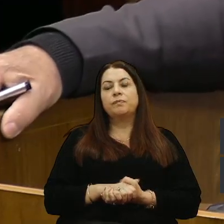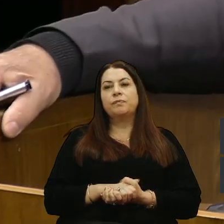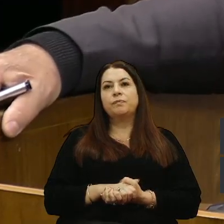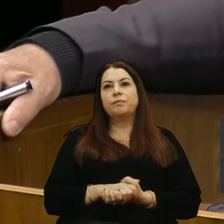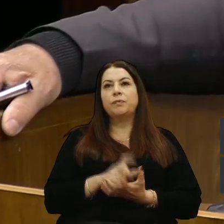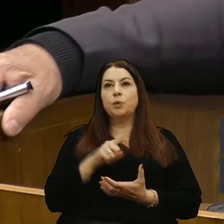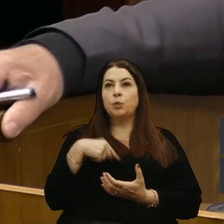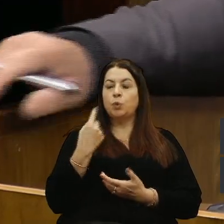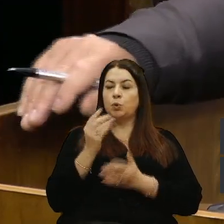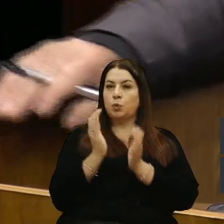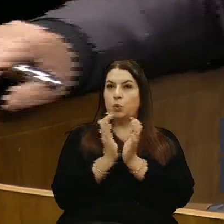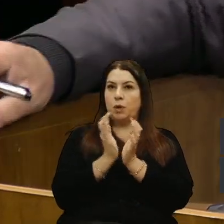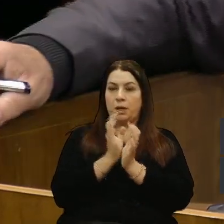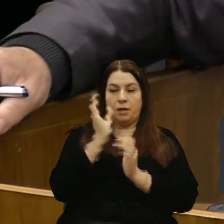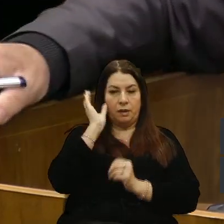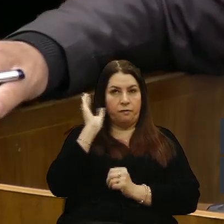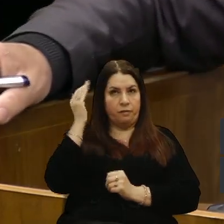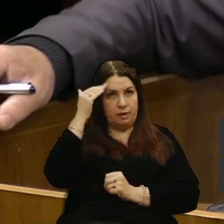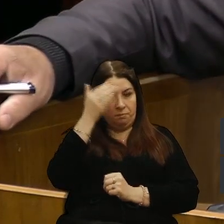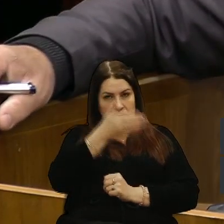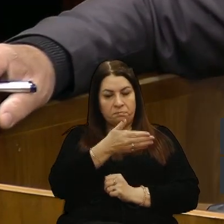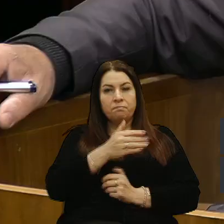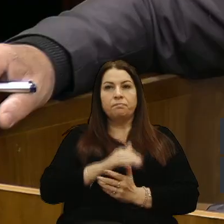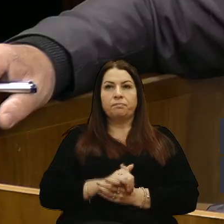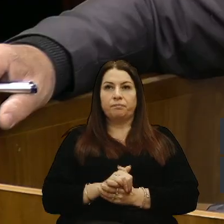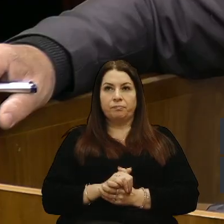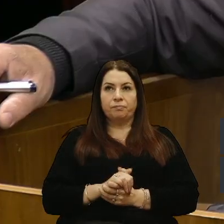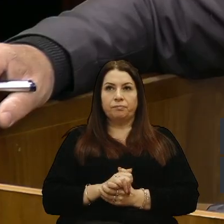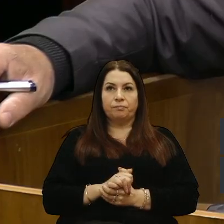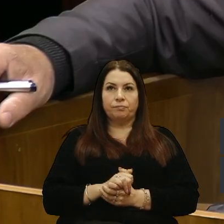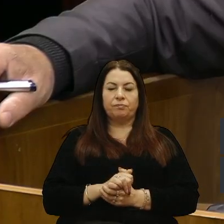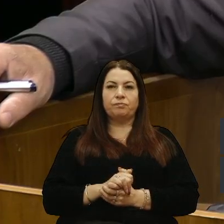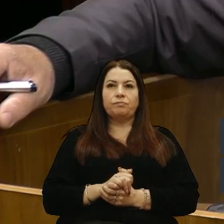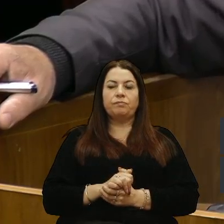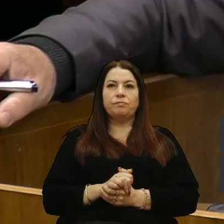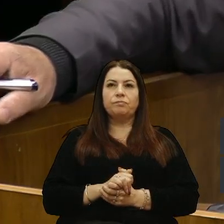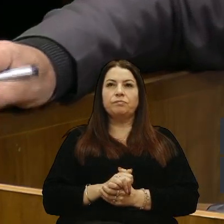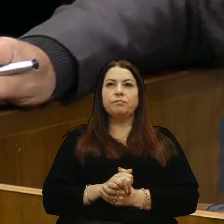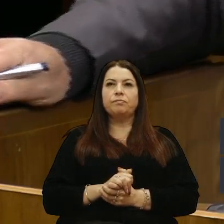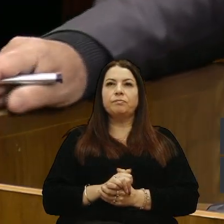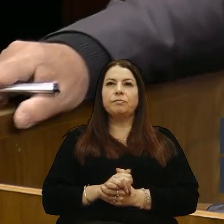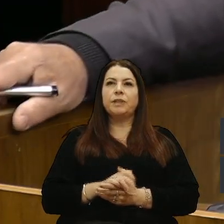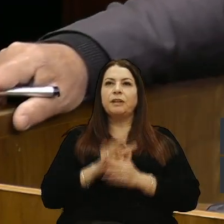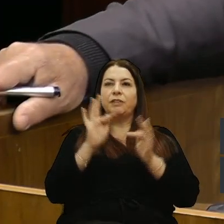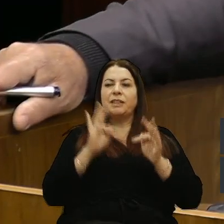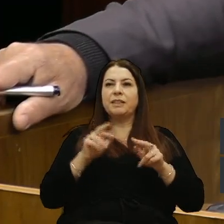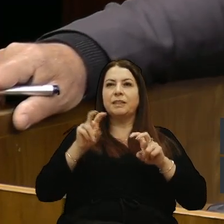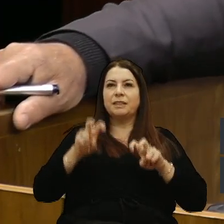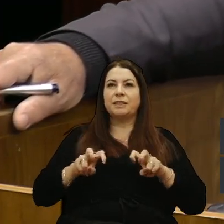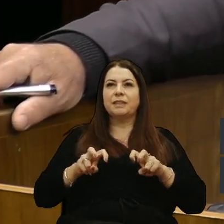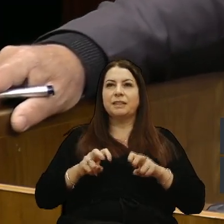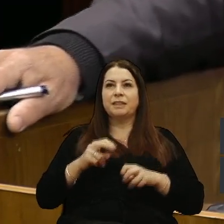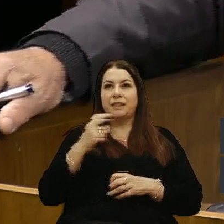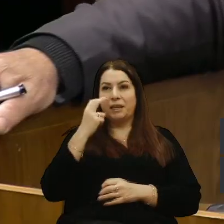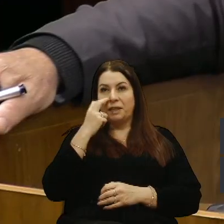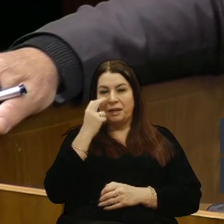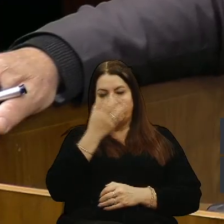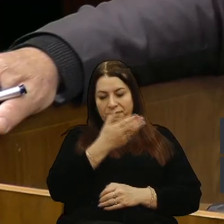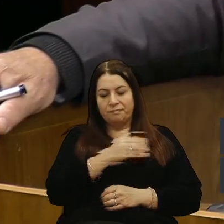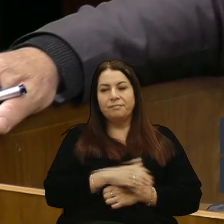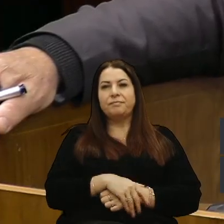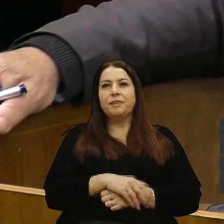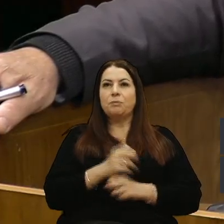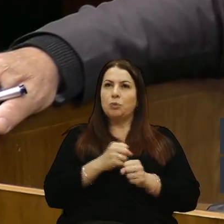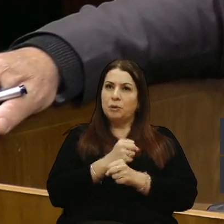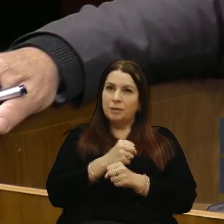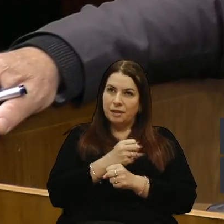Nosso colega Felipe, que tive a alegria de sentar do lado dele aí, Andressa Malma, por